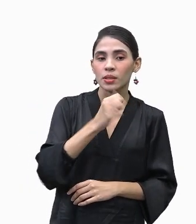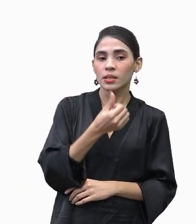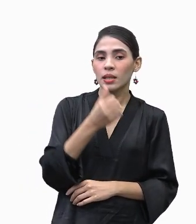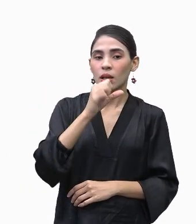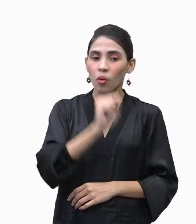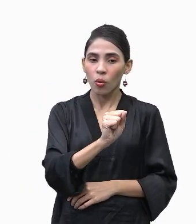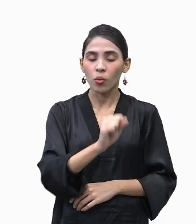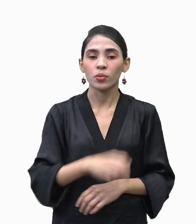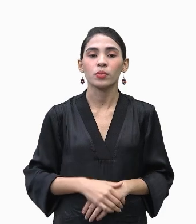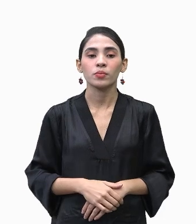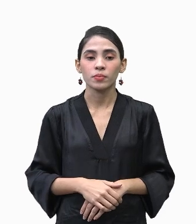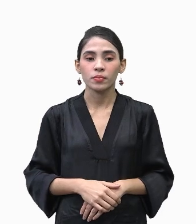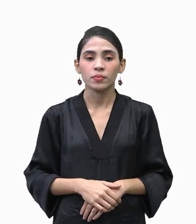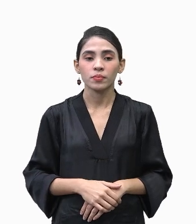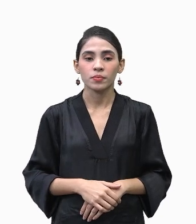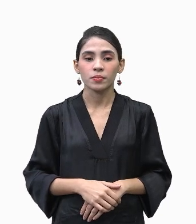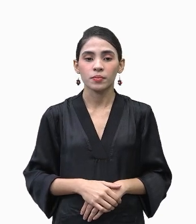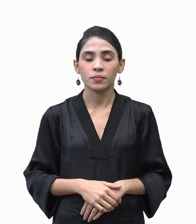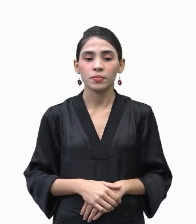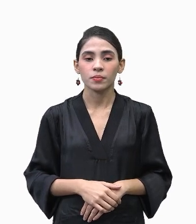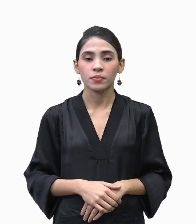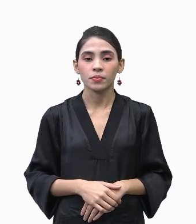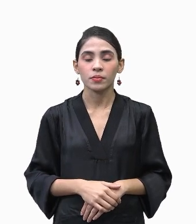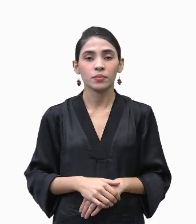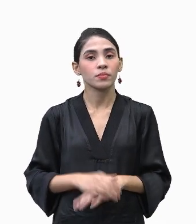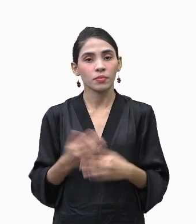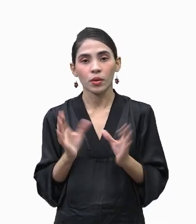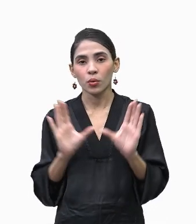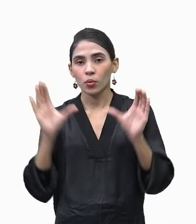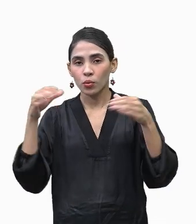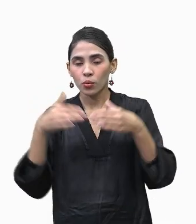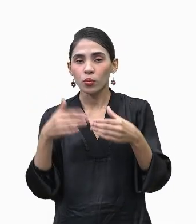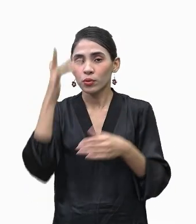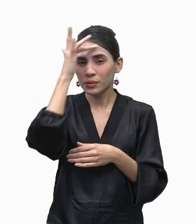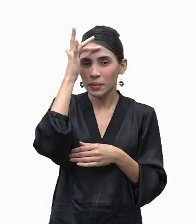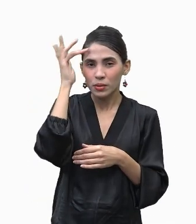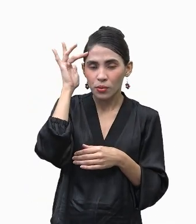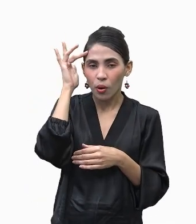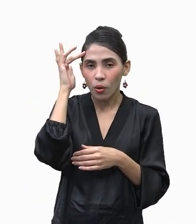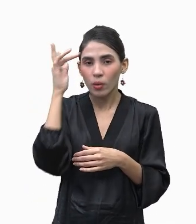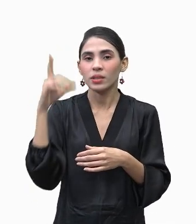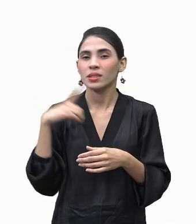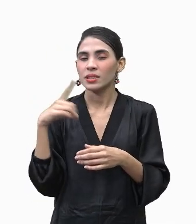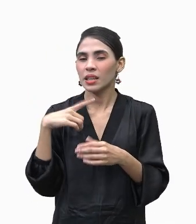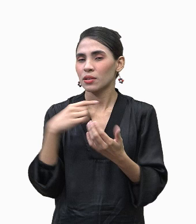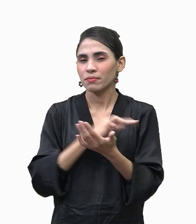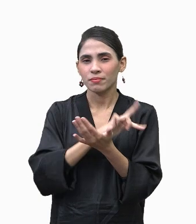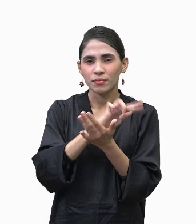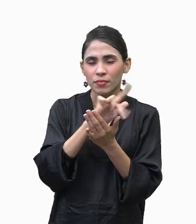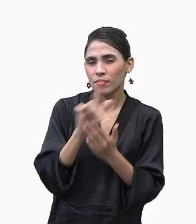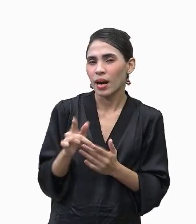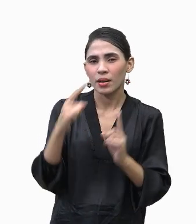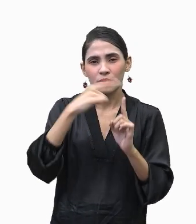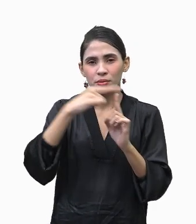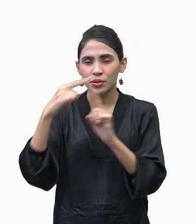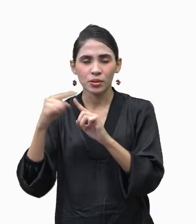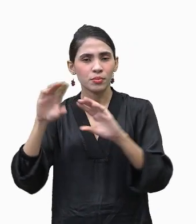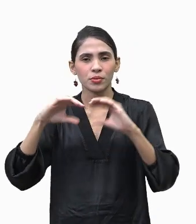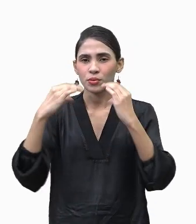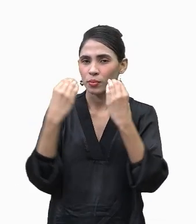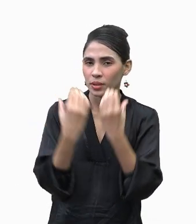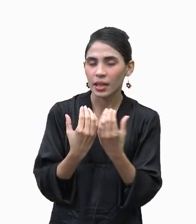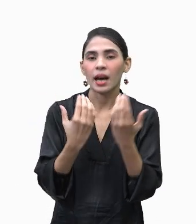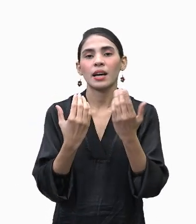1968 por um grupo de personalidades, né, que reunia de diferentes comunidades,